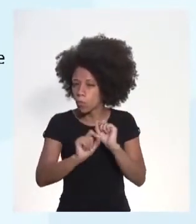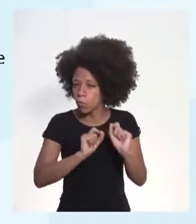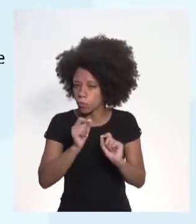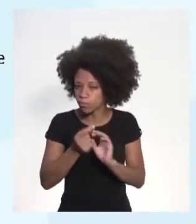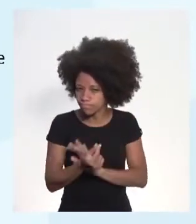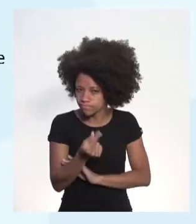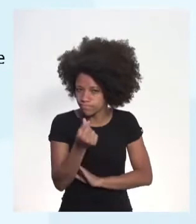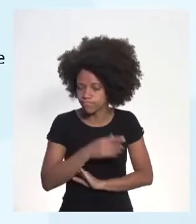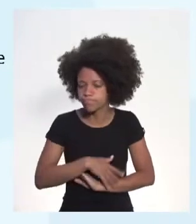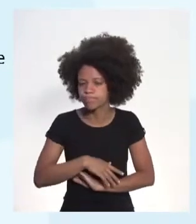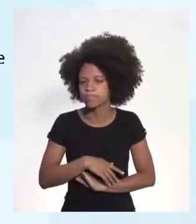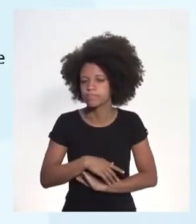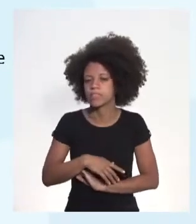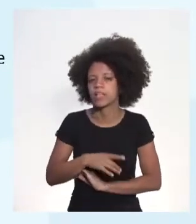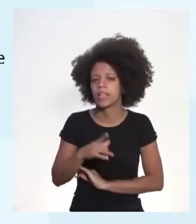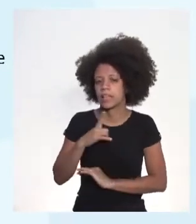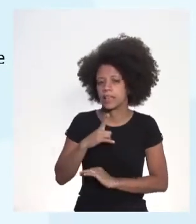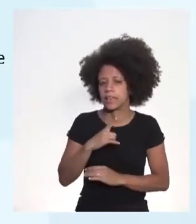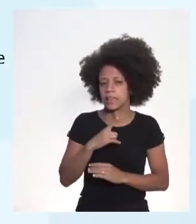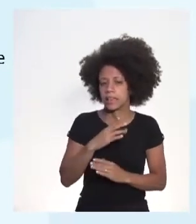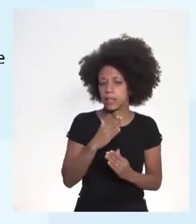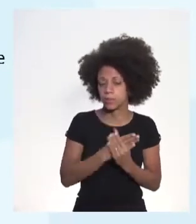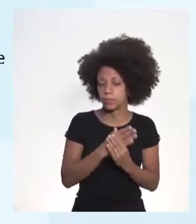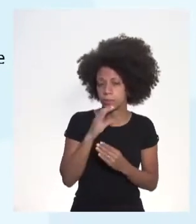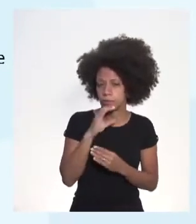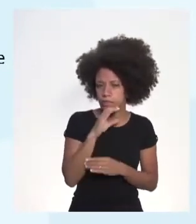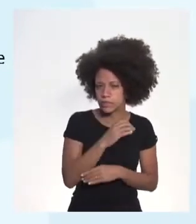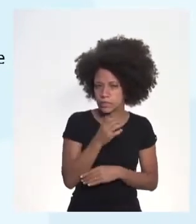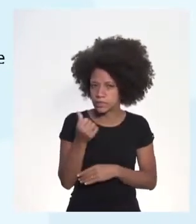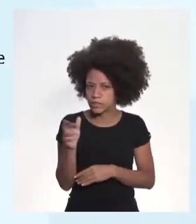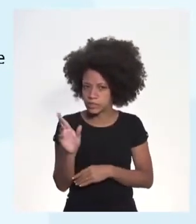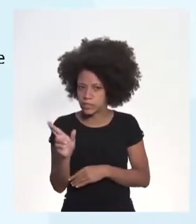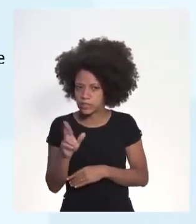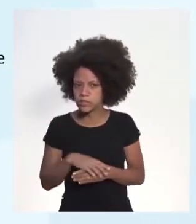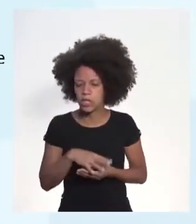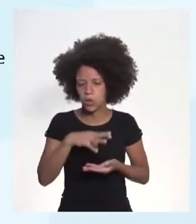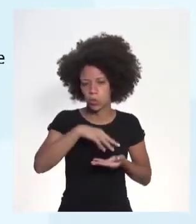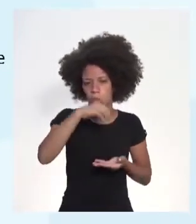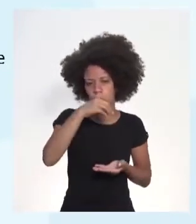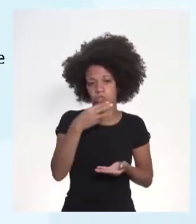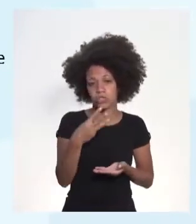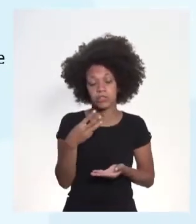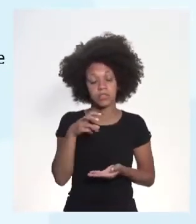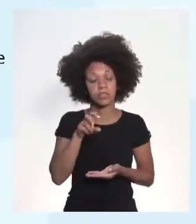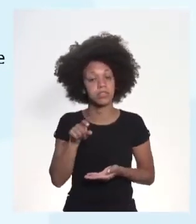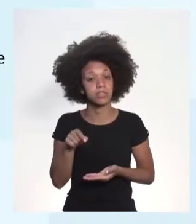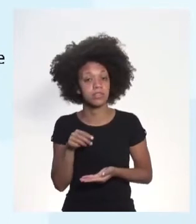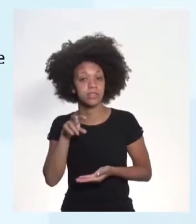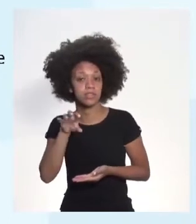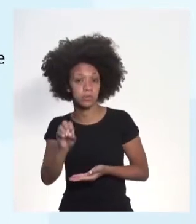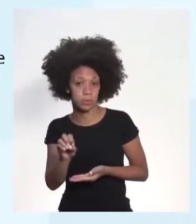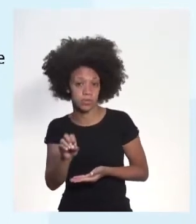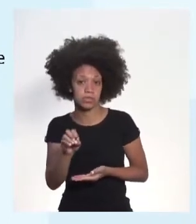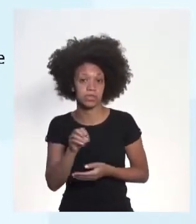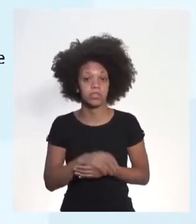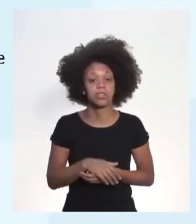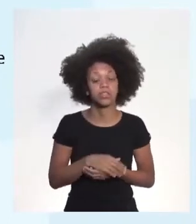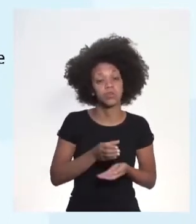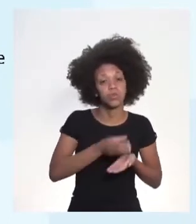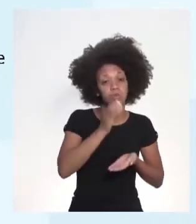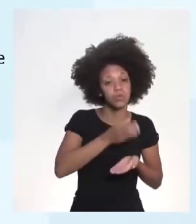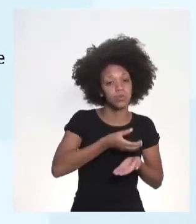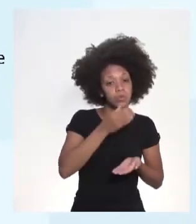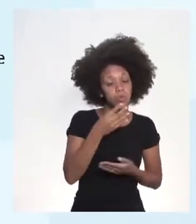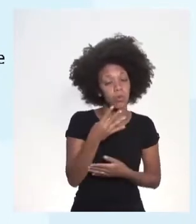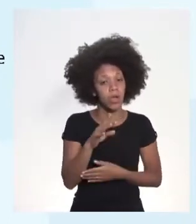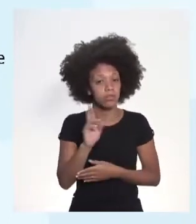então nós temos um misto quente por seis reais coxinha por três reais e 50 suco por quatro reais refrigerante por